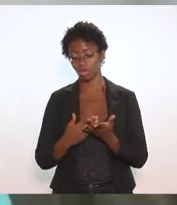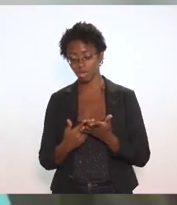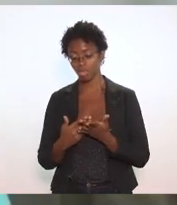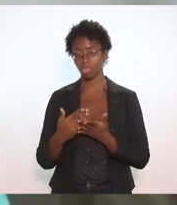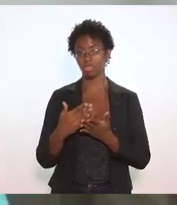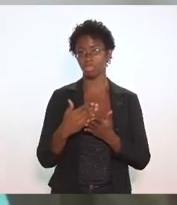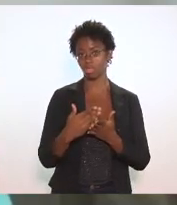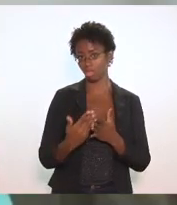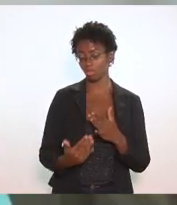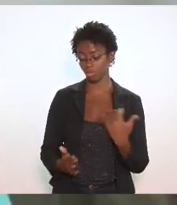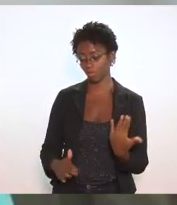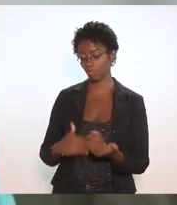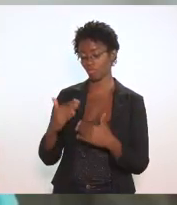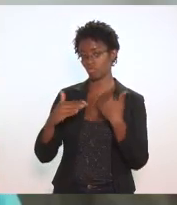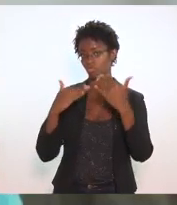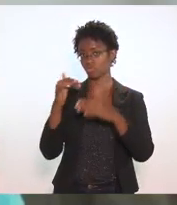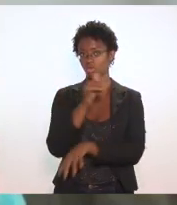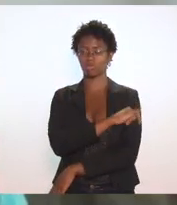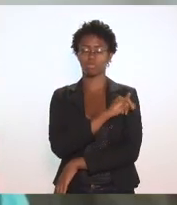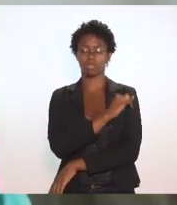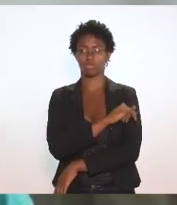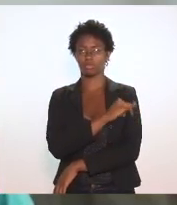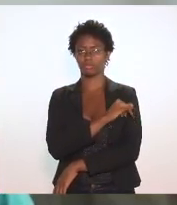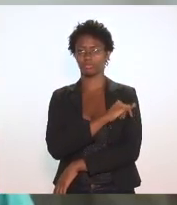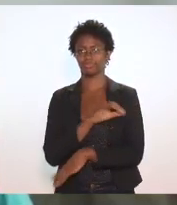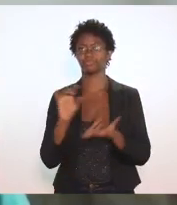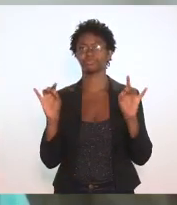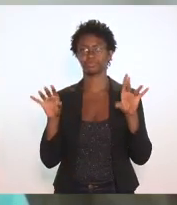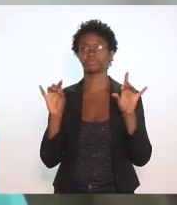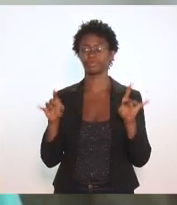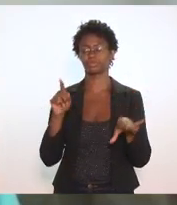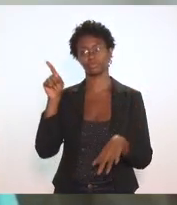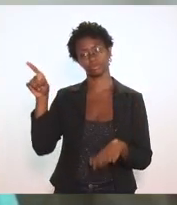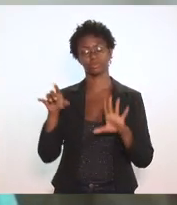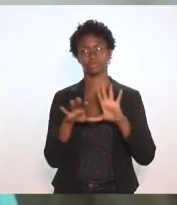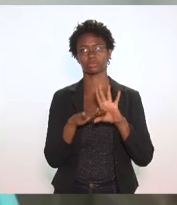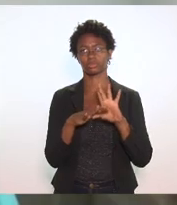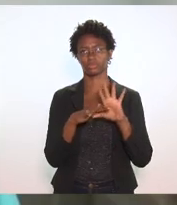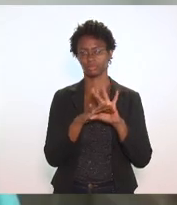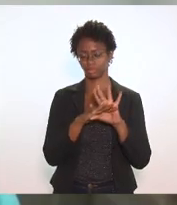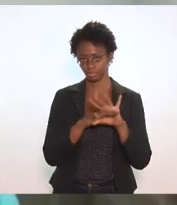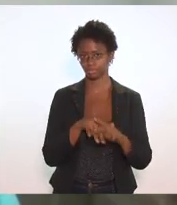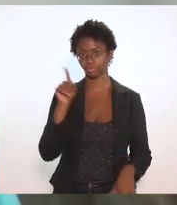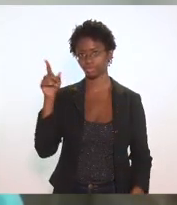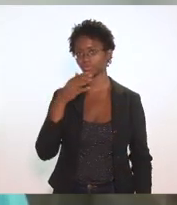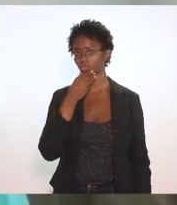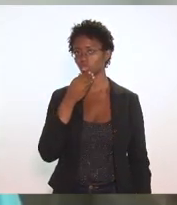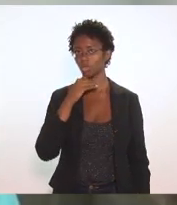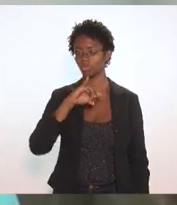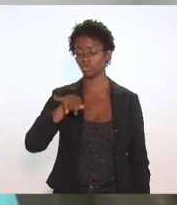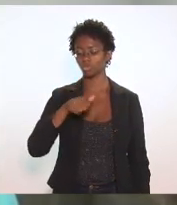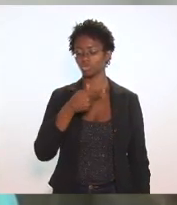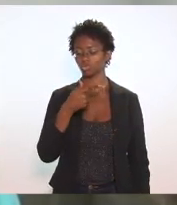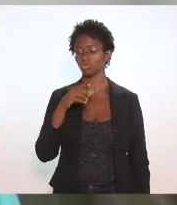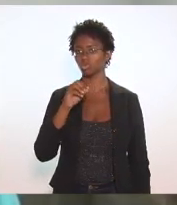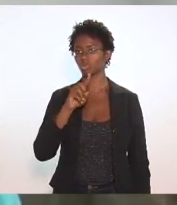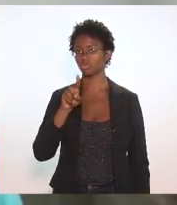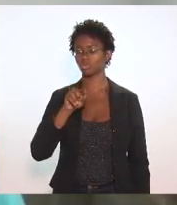estado do Rio de Janeiro, em especial no município de Duque de Caxias. Joãozinho da Gouméia foi um